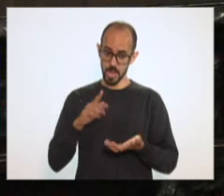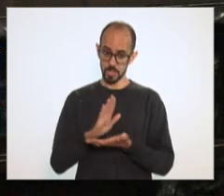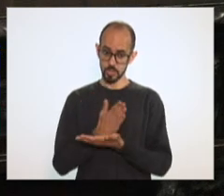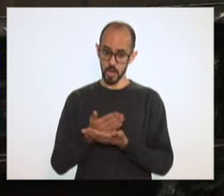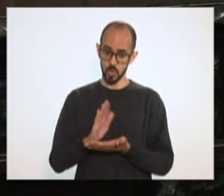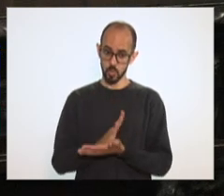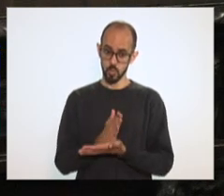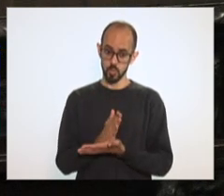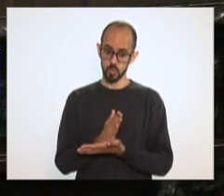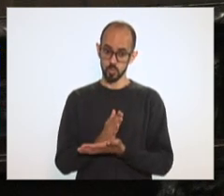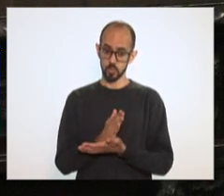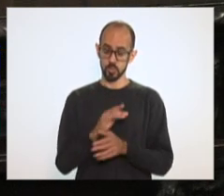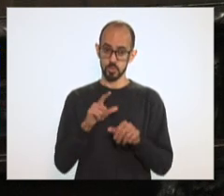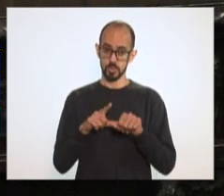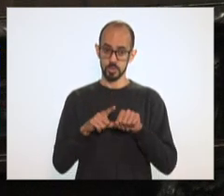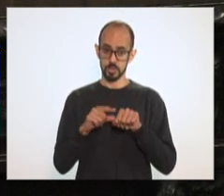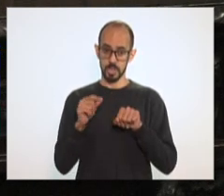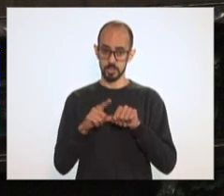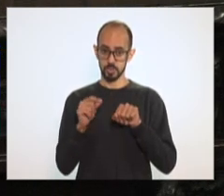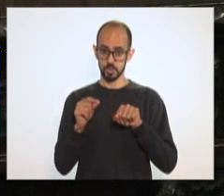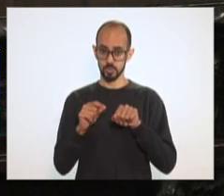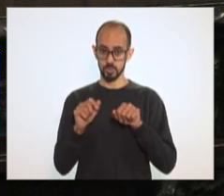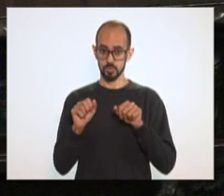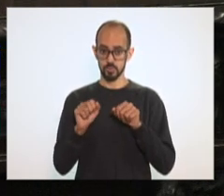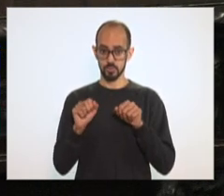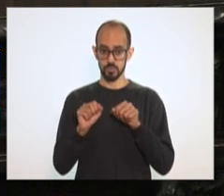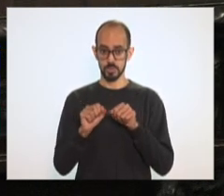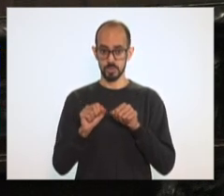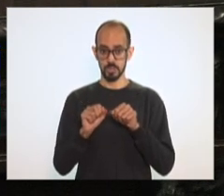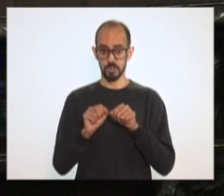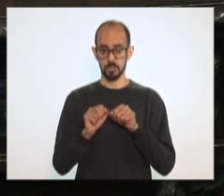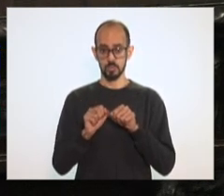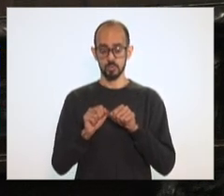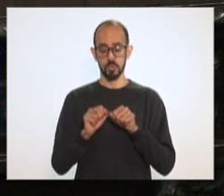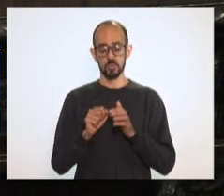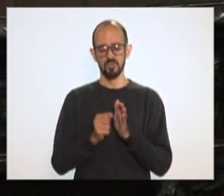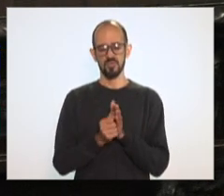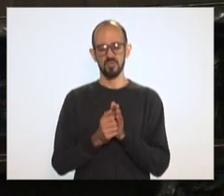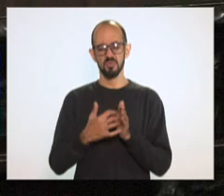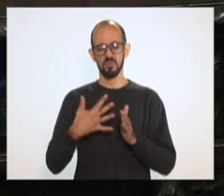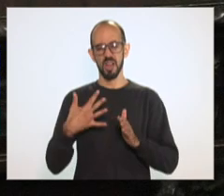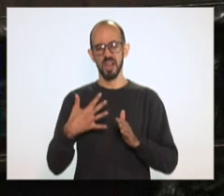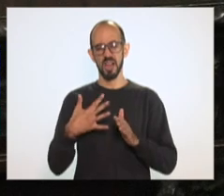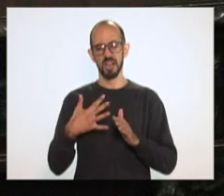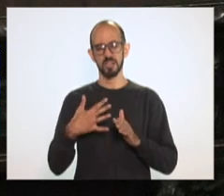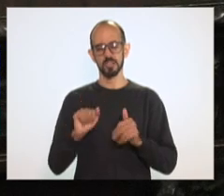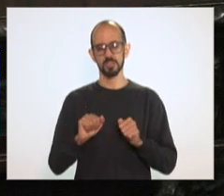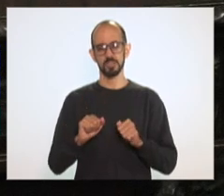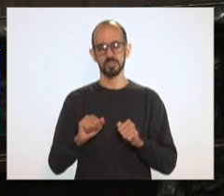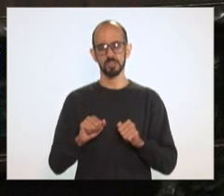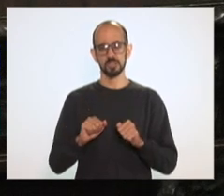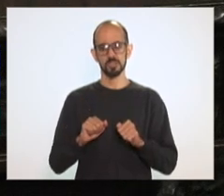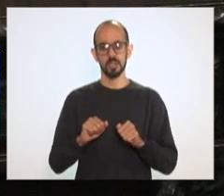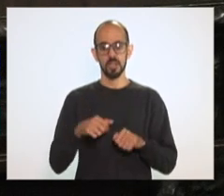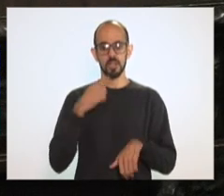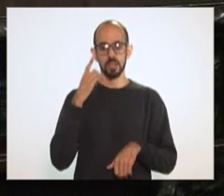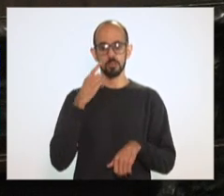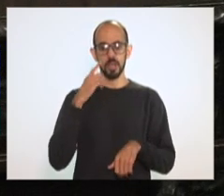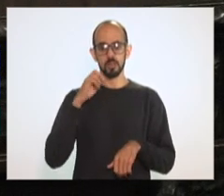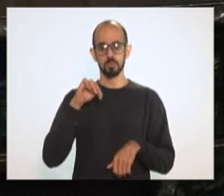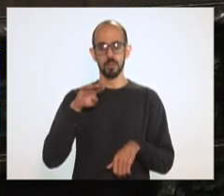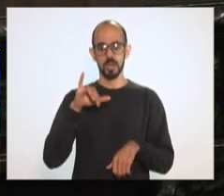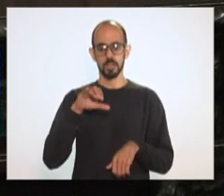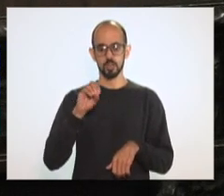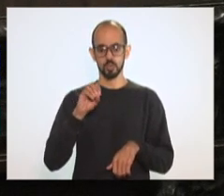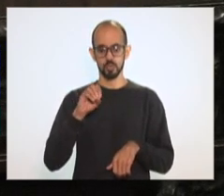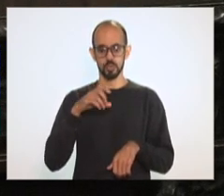que foram feitas por diversas cidades brasileiras. Deputado Márcio Pacheco, nós temos uma